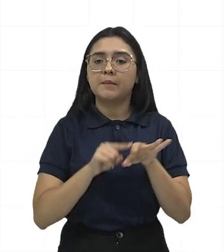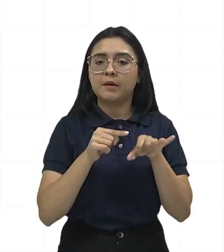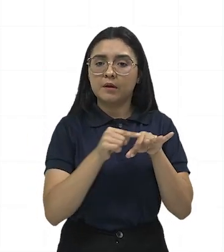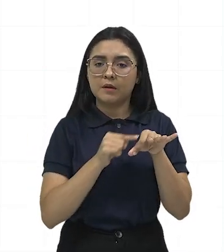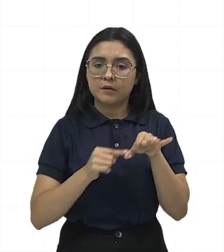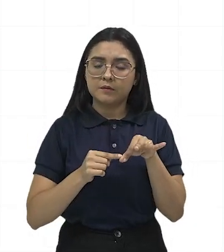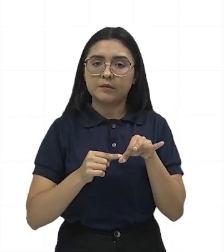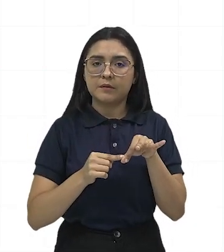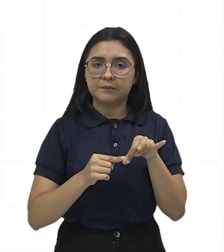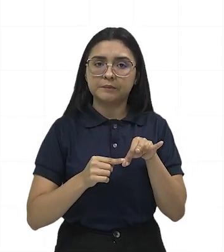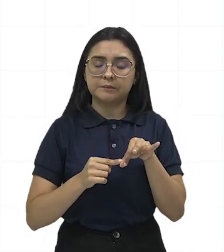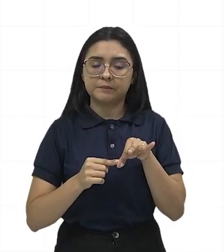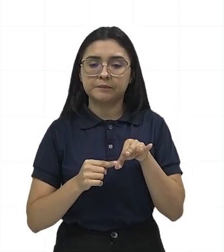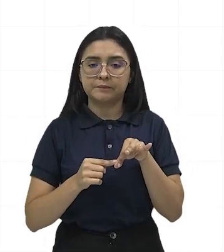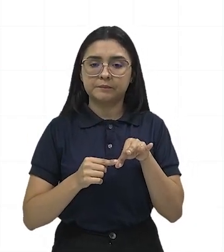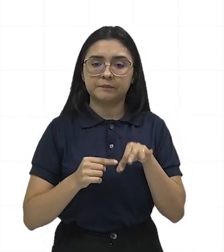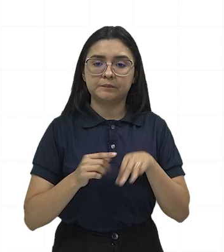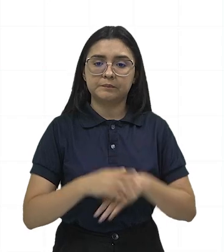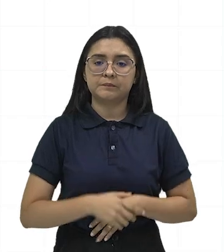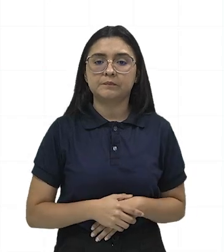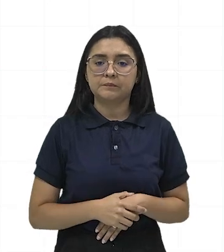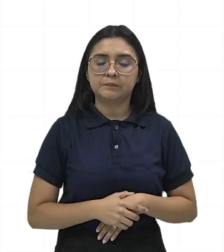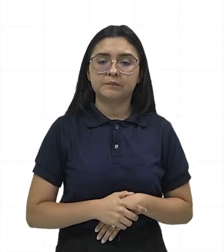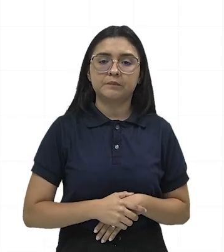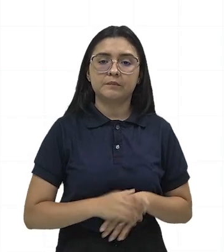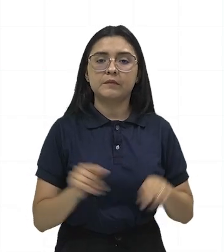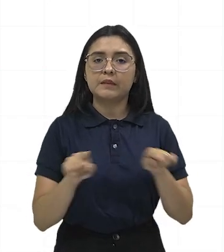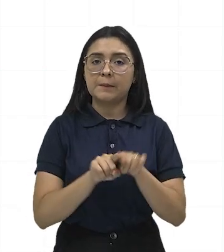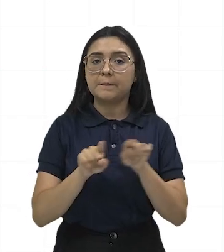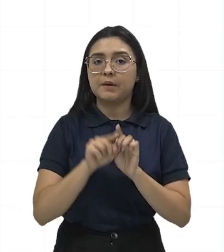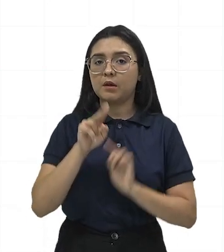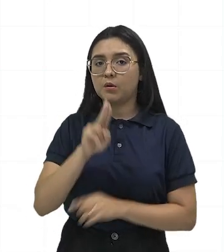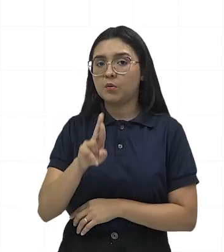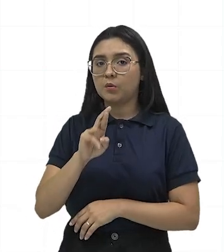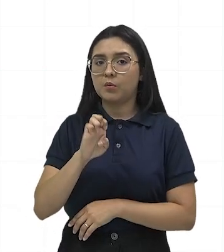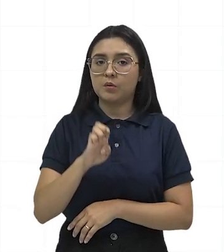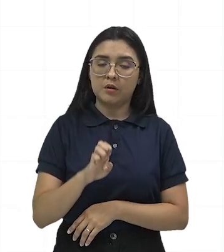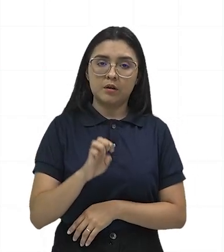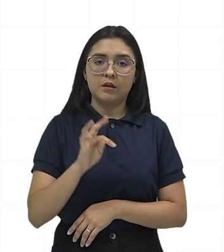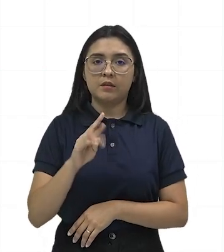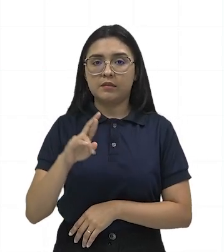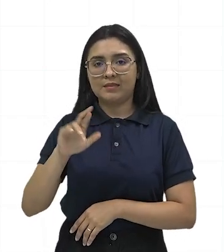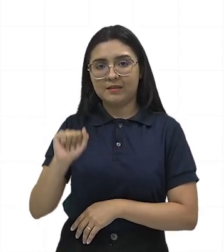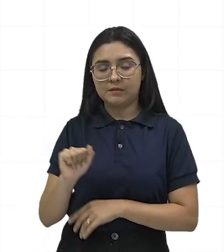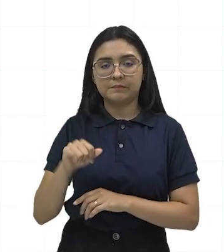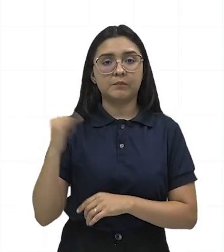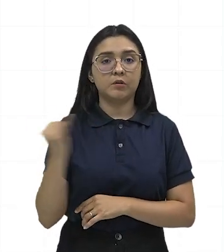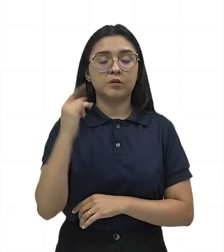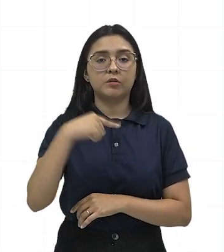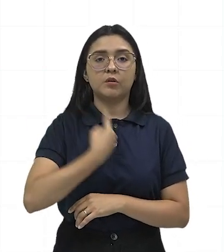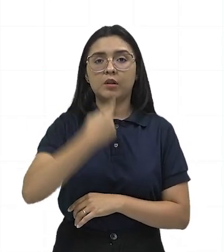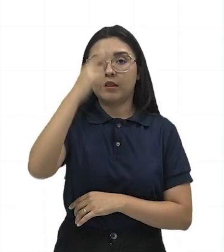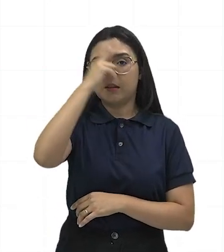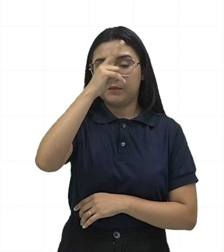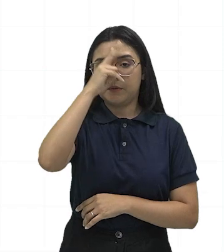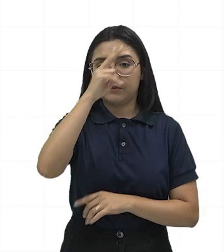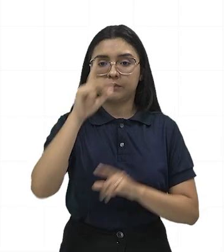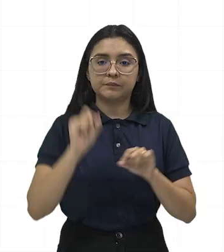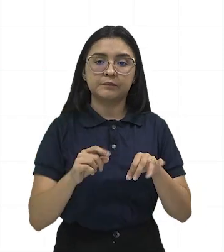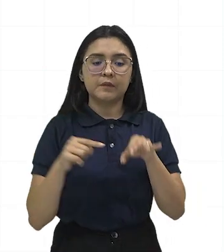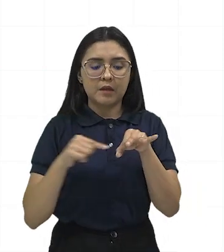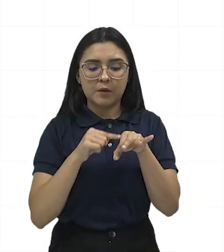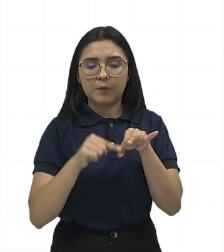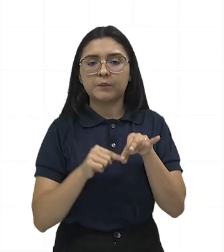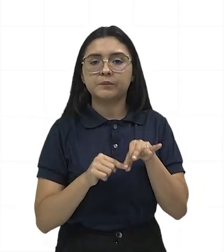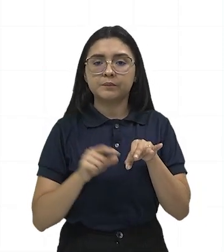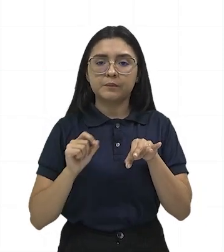a abertura da vagina e a abertura da uretra, por onde a urina é eliminada. É importante a gente lembrar que a entrada da